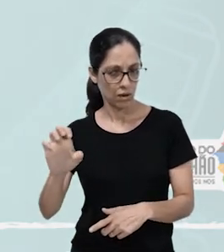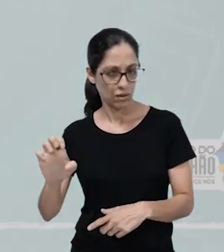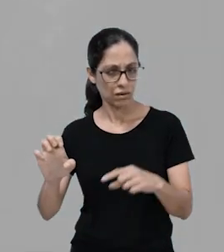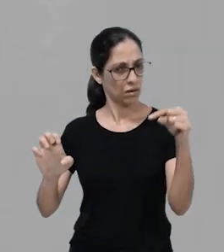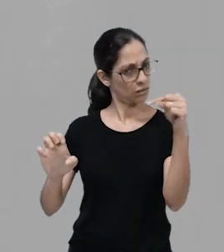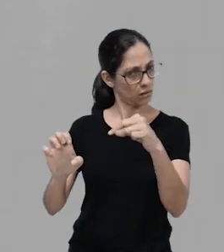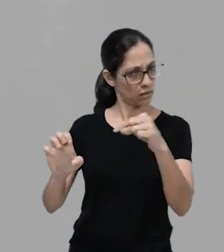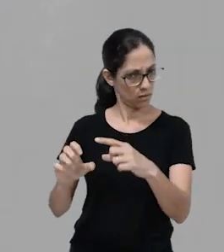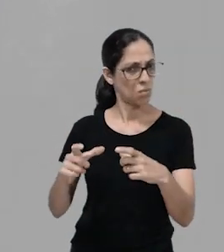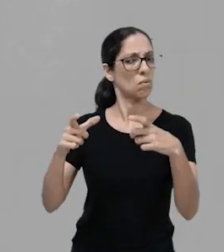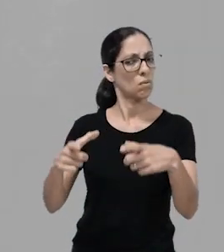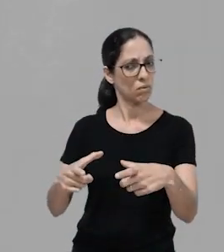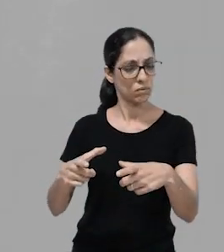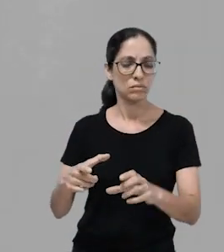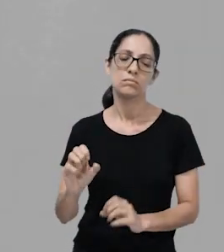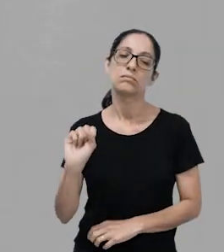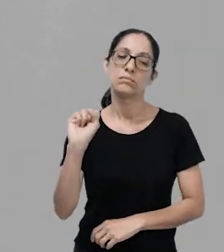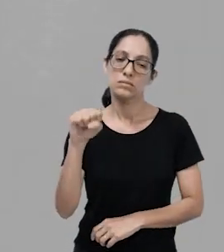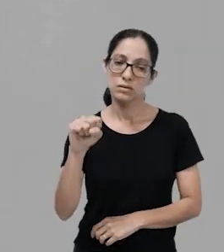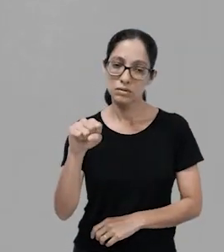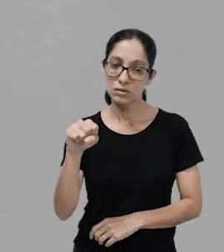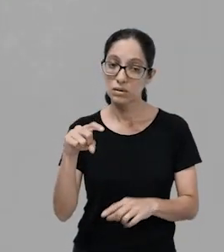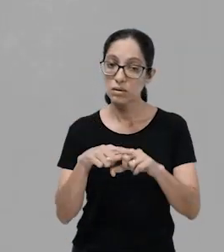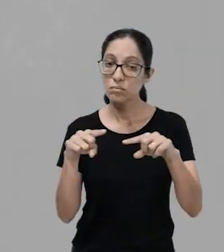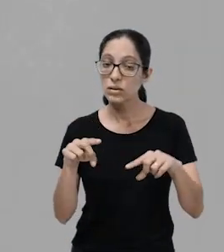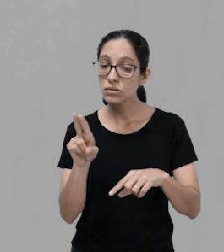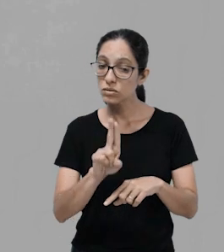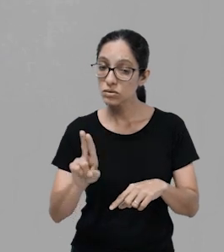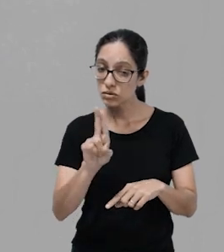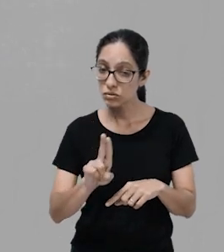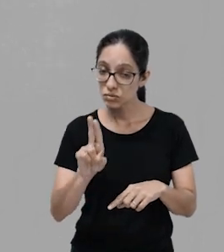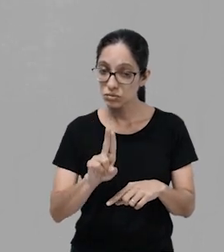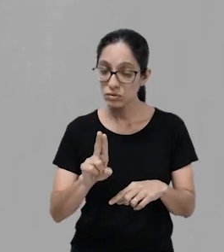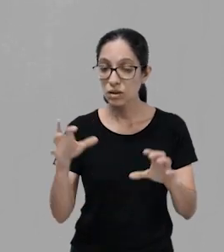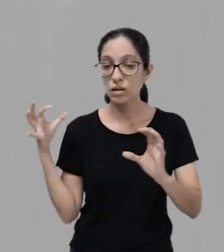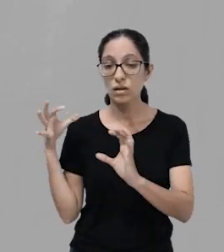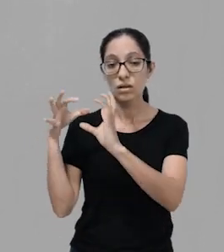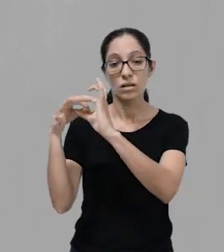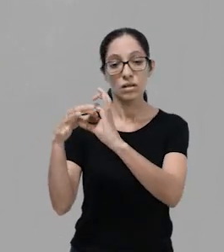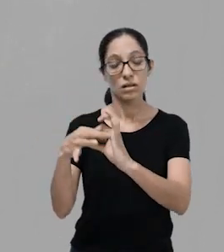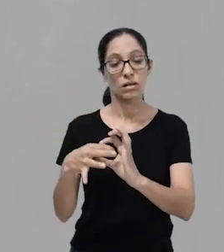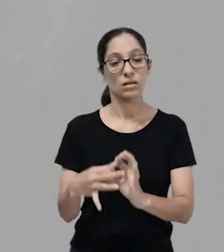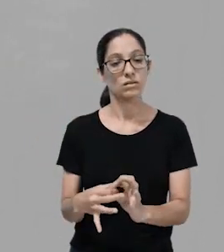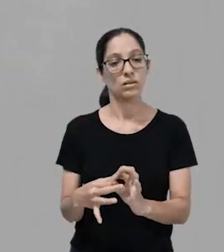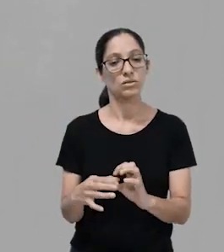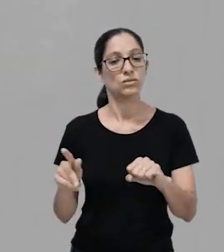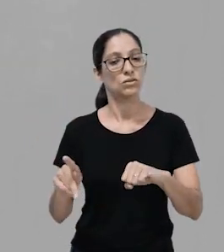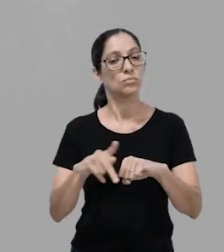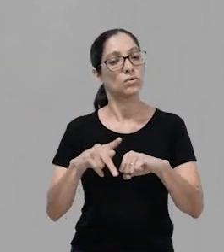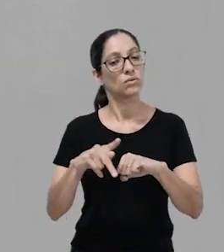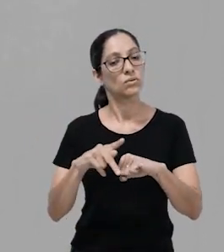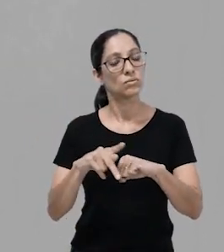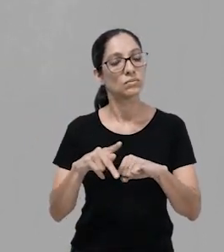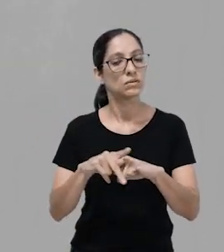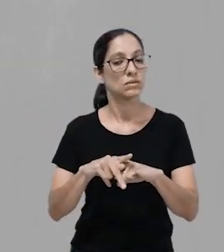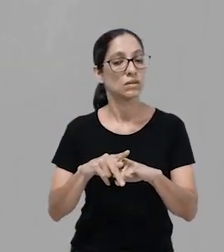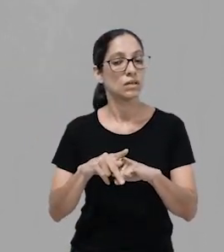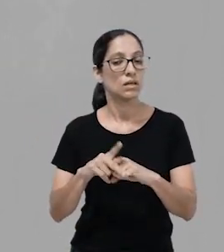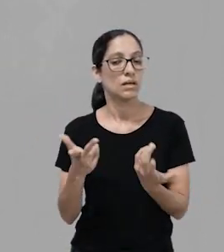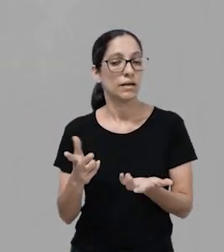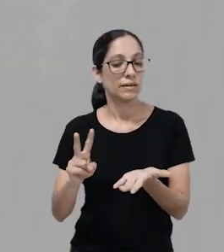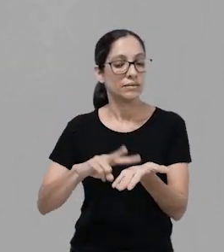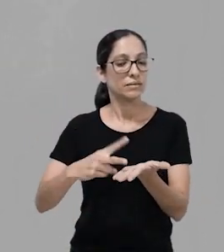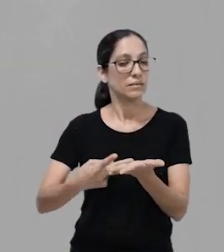significa onde? Sim. Só que quando a gente usa ele no contexto de pronomes indefinidos, a